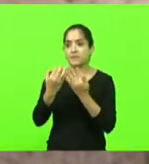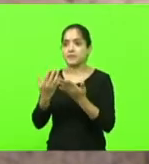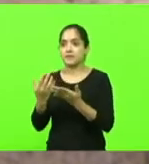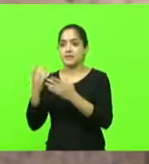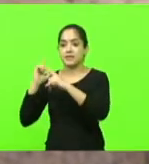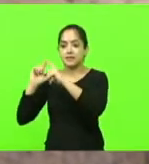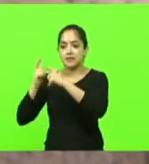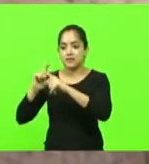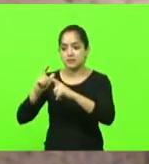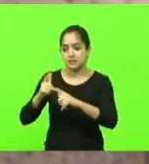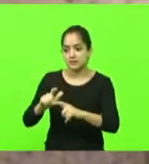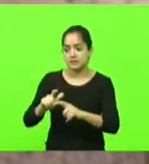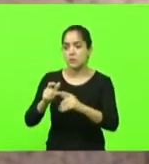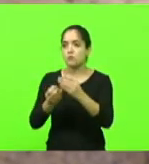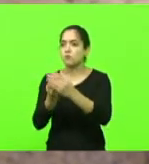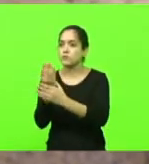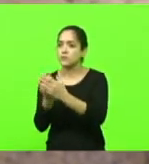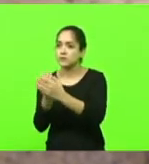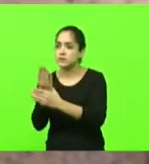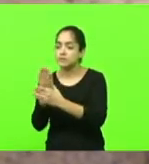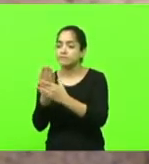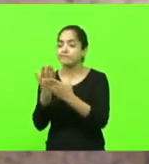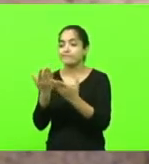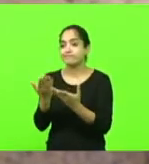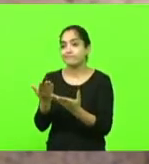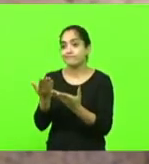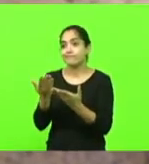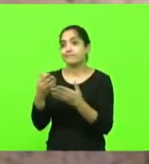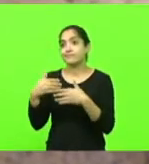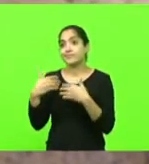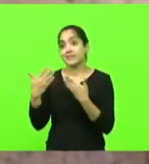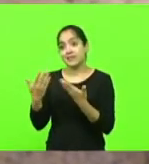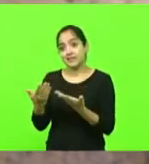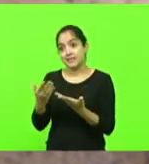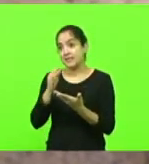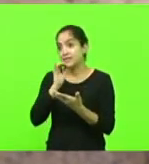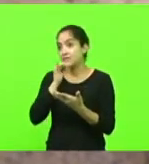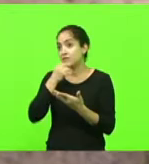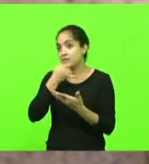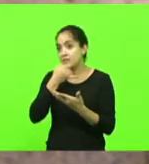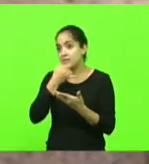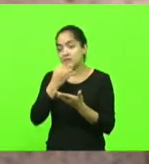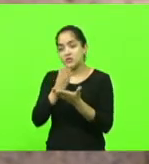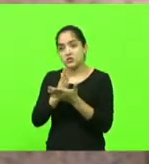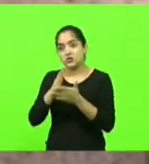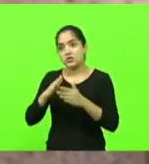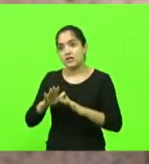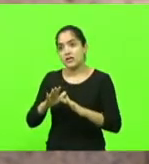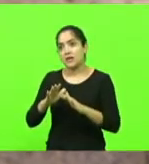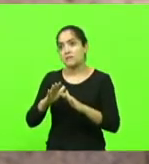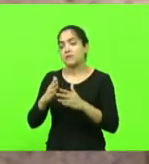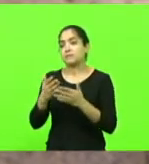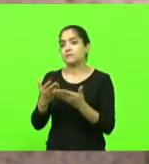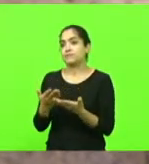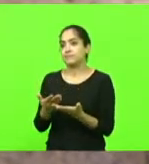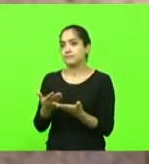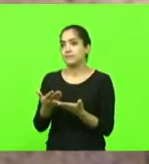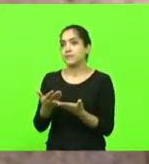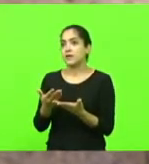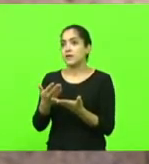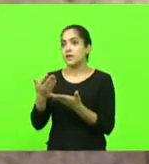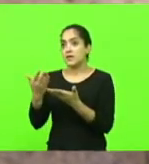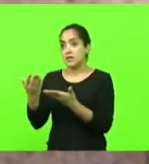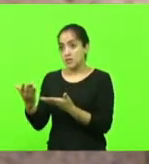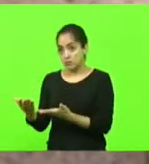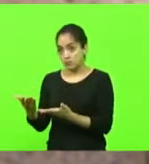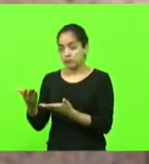tradição de gerações, e nós conseguimos aqui, infelizmente, acabar com a burocracia, sufocá-los. O deputado João Amin fez um